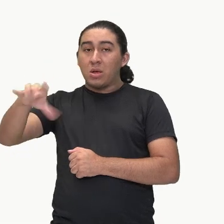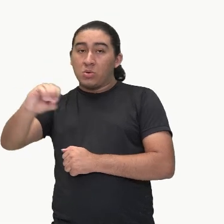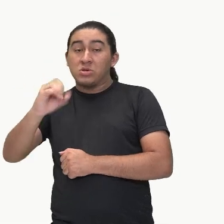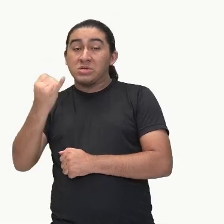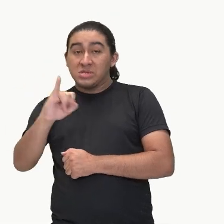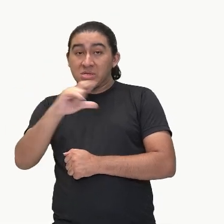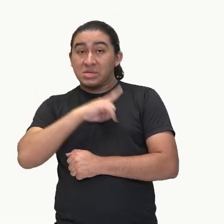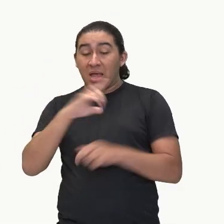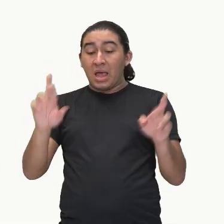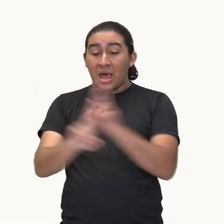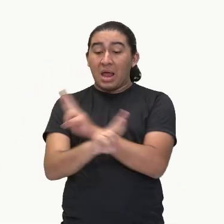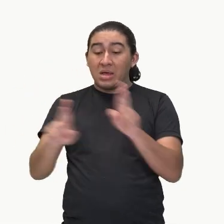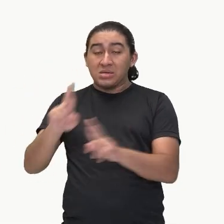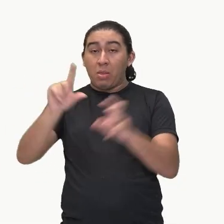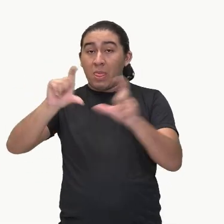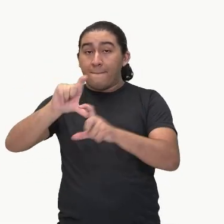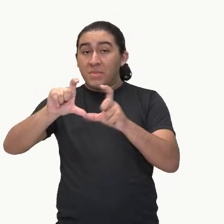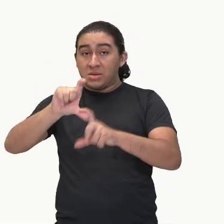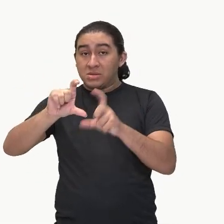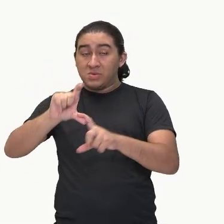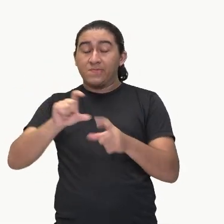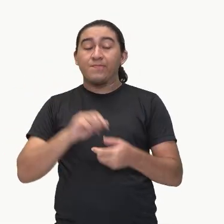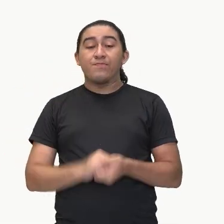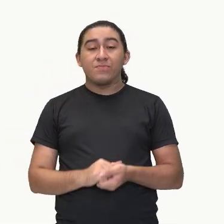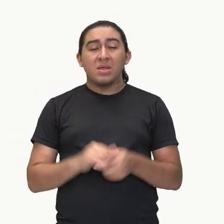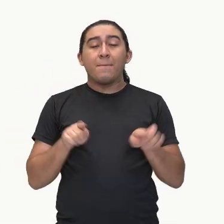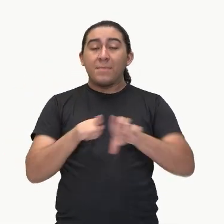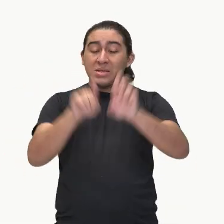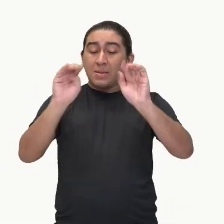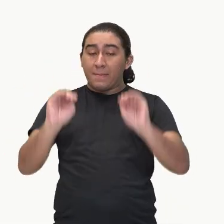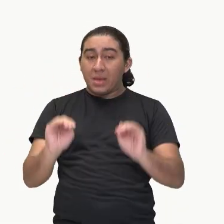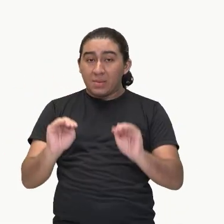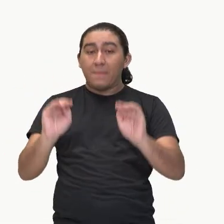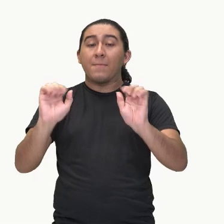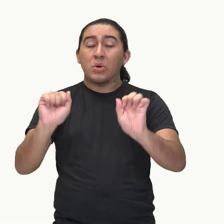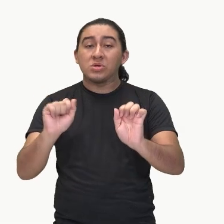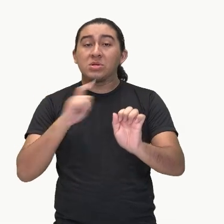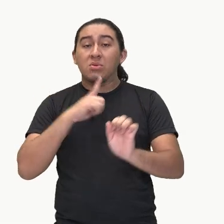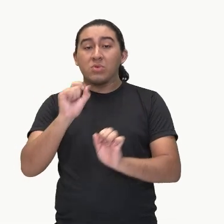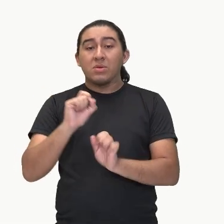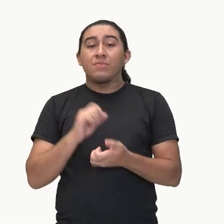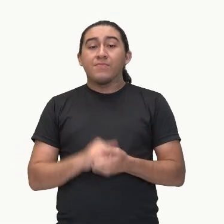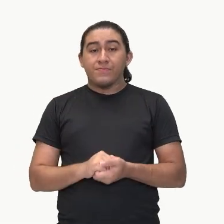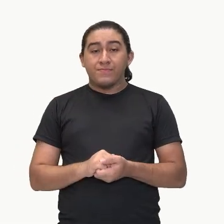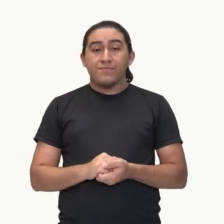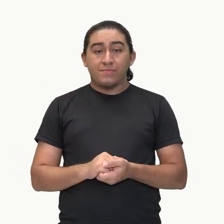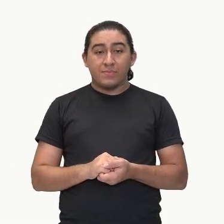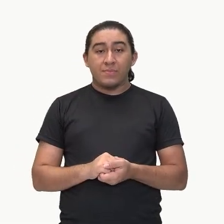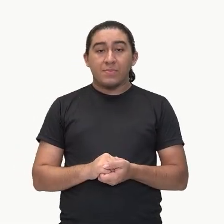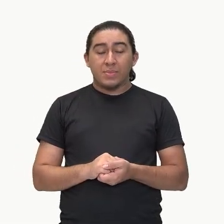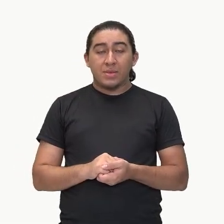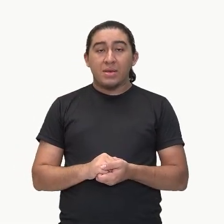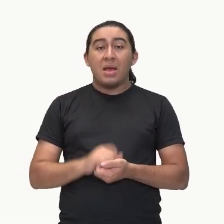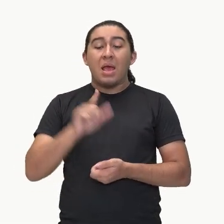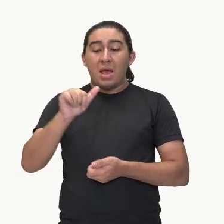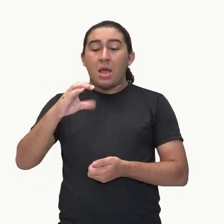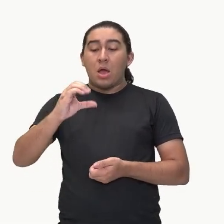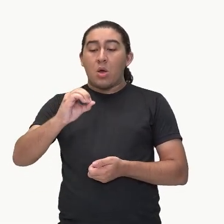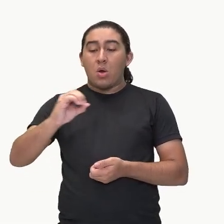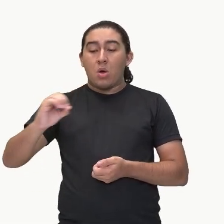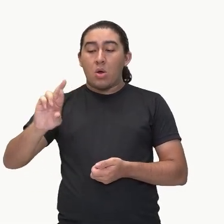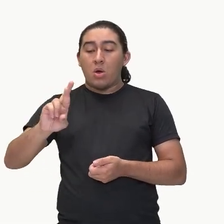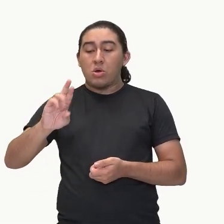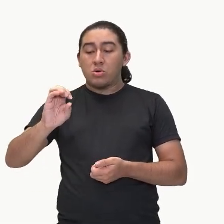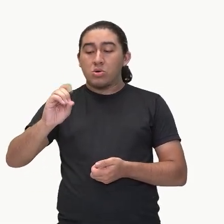têm essa relação de dependência sintática, mas ele também pode ser composto por coordenação, que é quando as orações